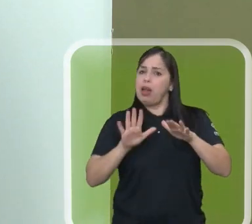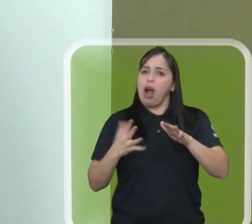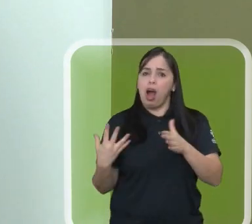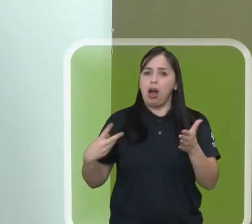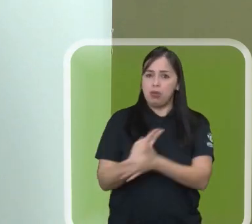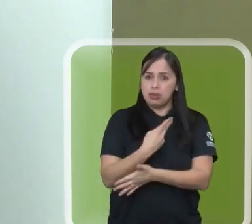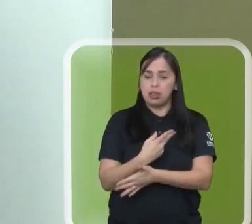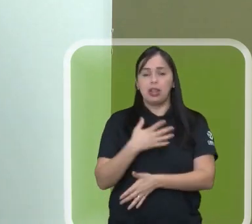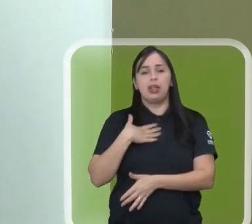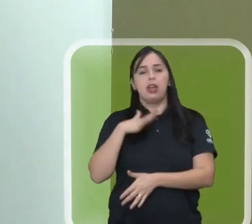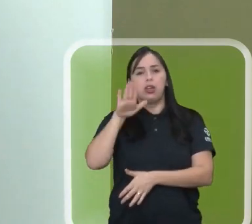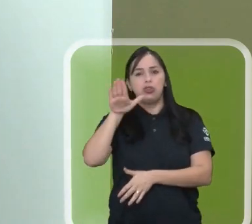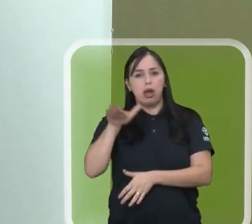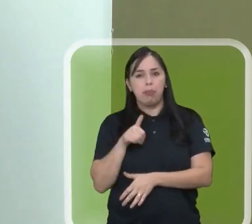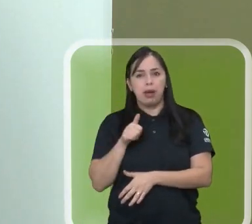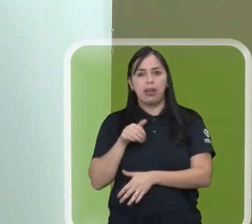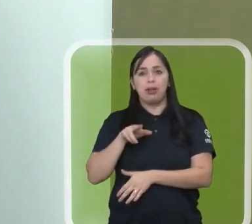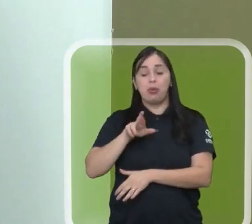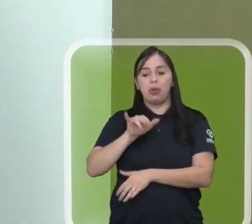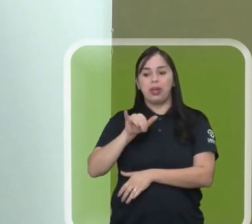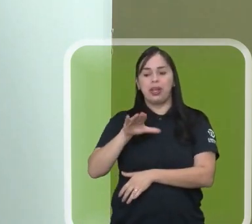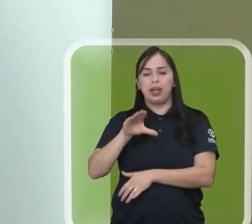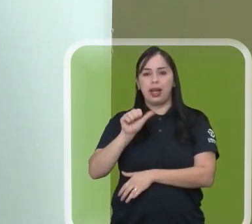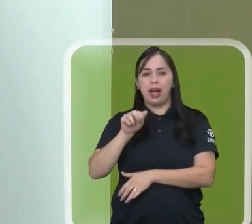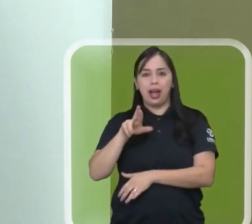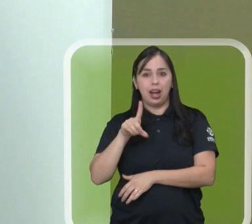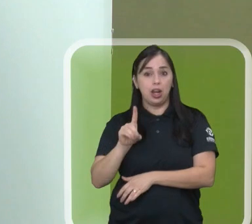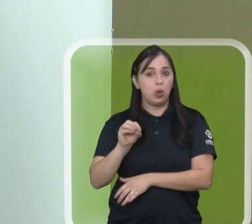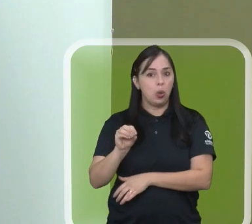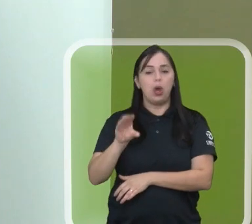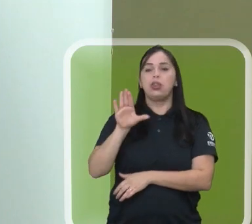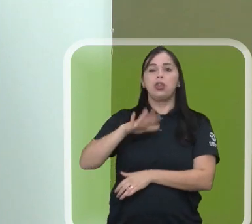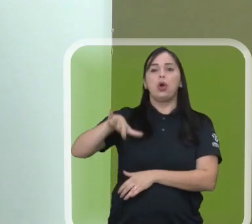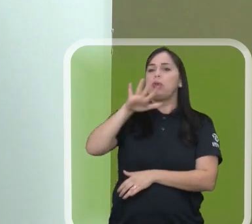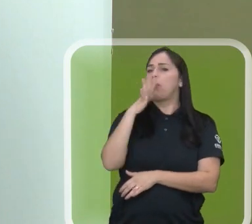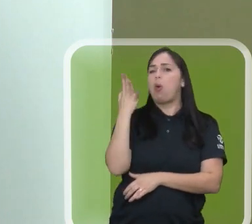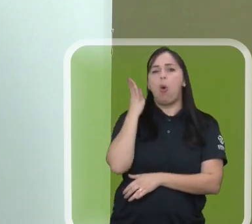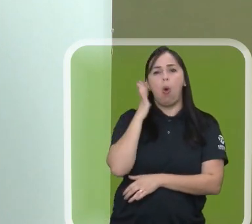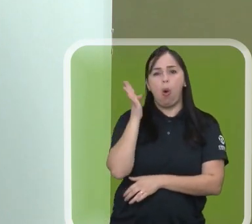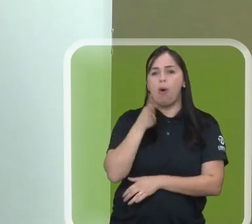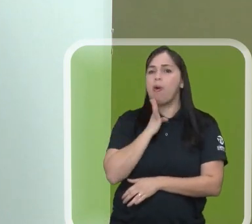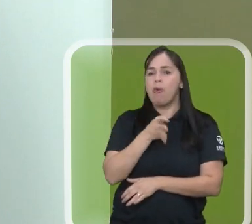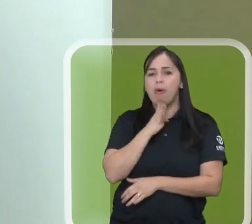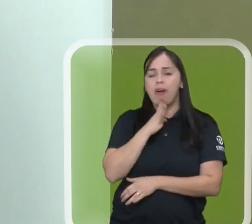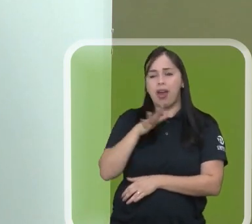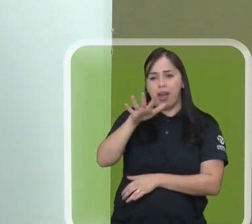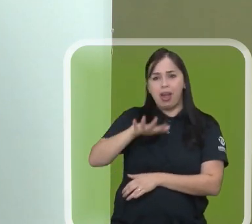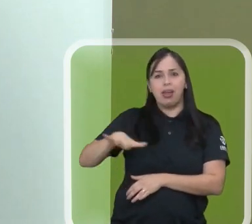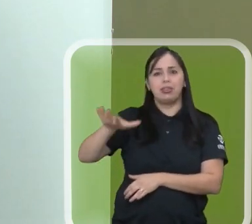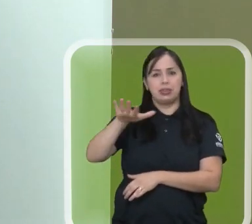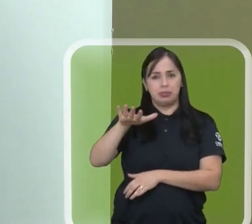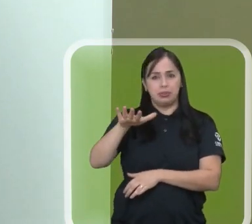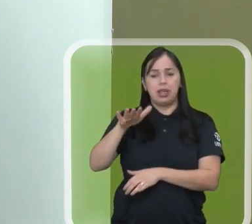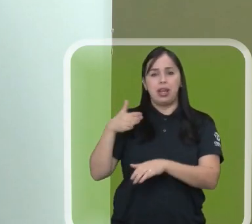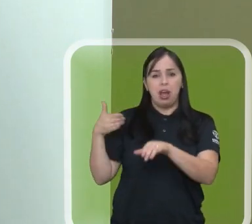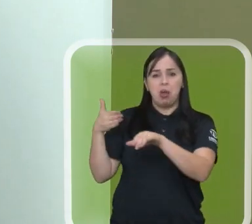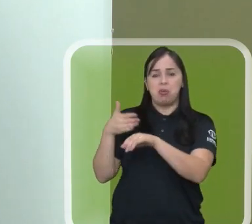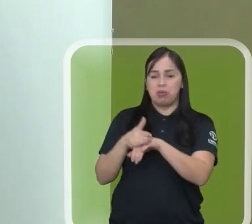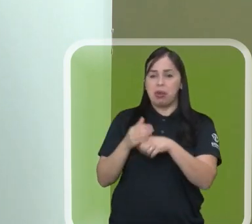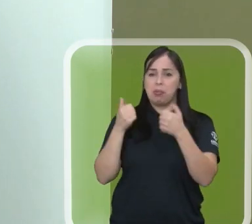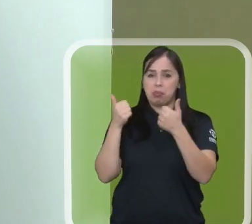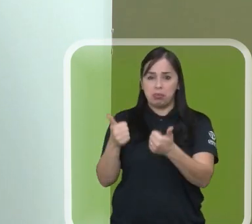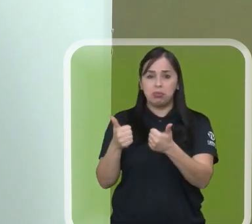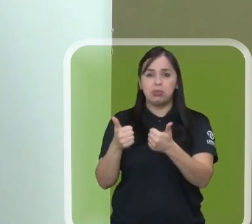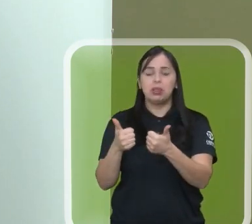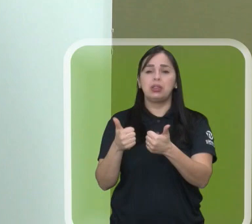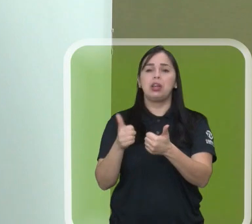trouxe o Ricardo Costa, que era um cara conhecido O rei do acesso. O rei do acesso da quarta, né? E